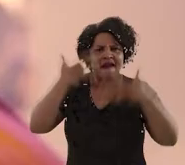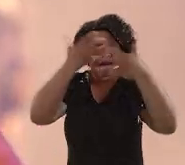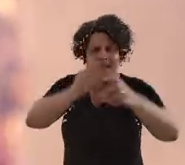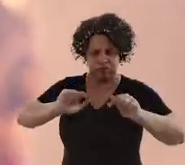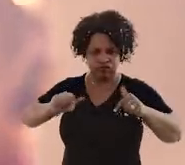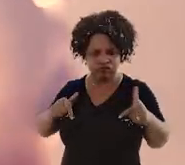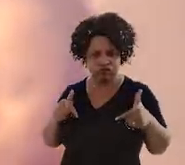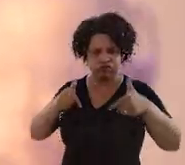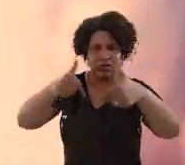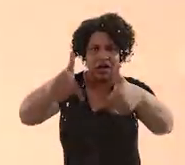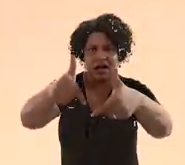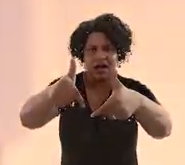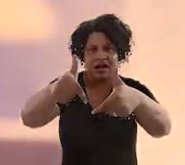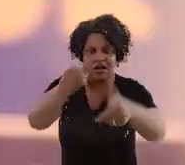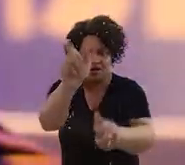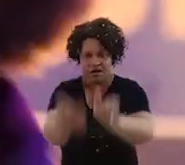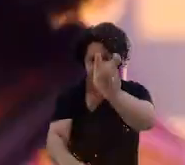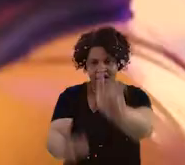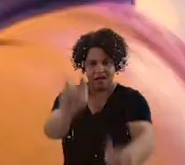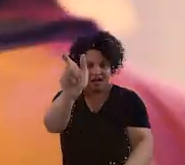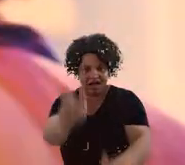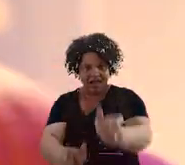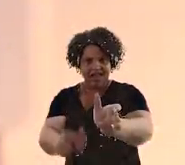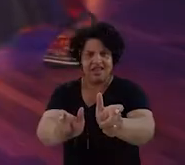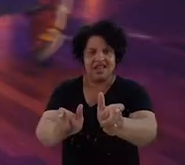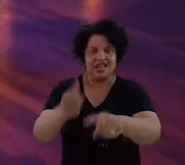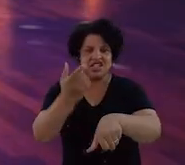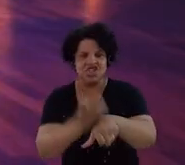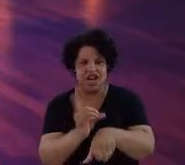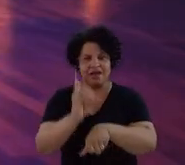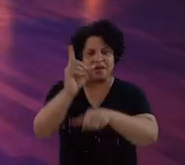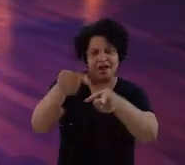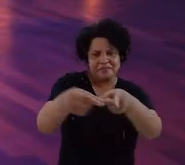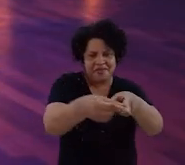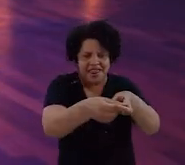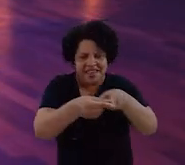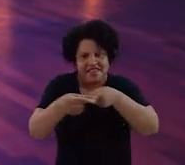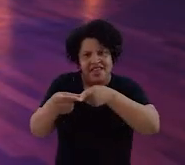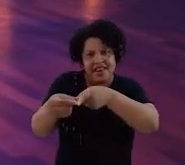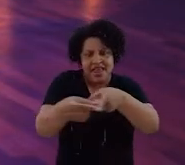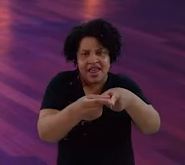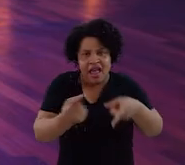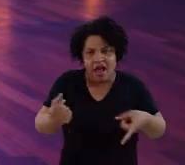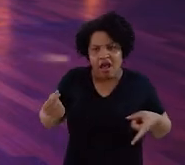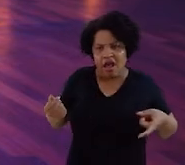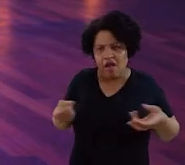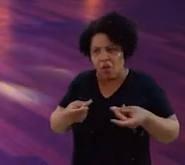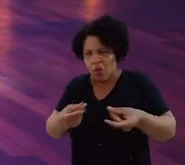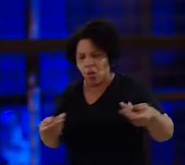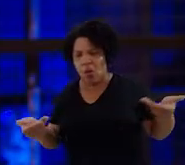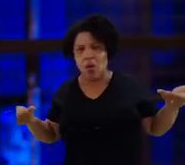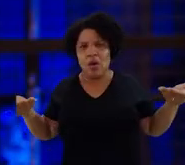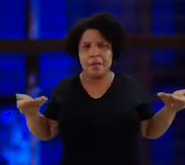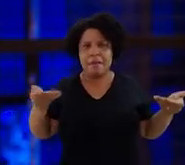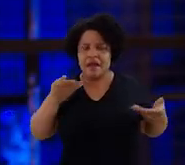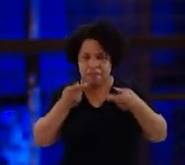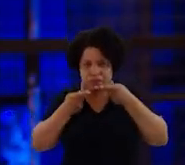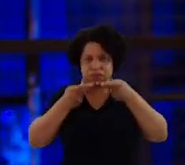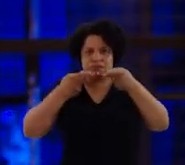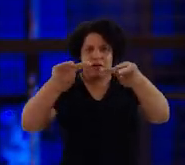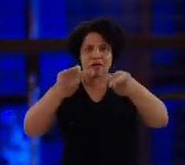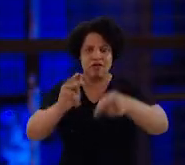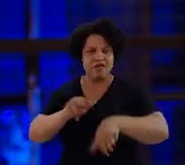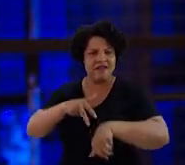Somos diamante da lama, batendo cabeça no lama, queimando números em gramas, soltando hit tipo granada. Caralho, sem